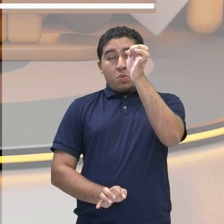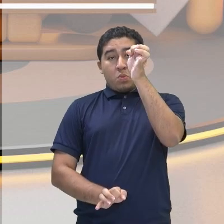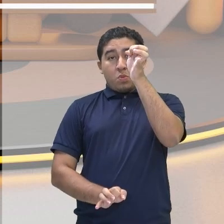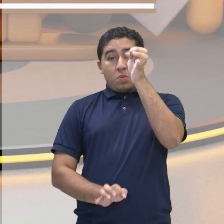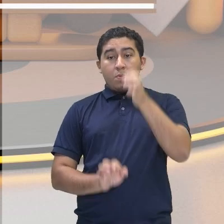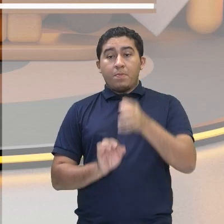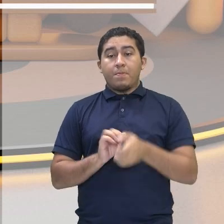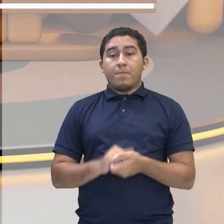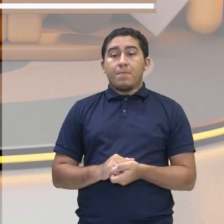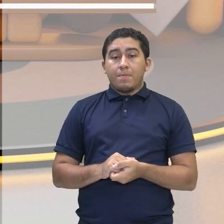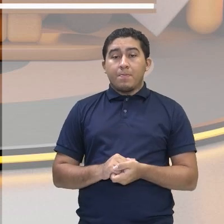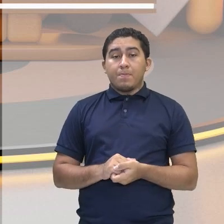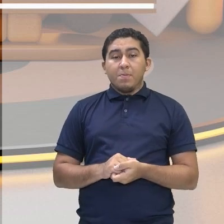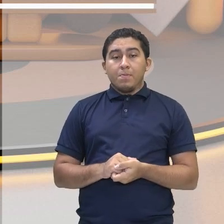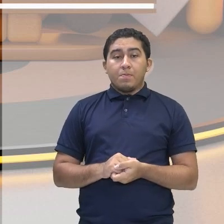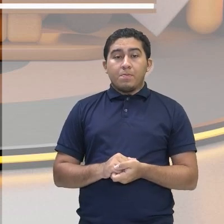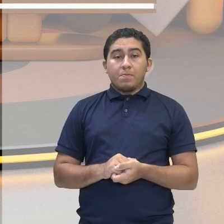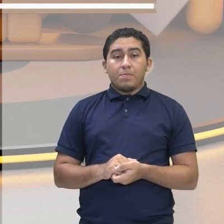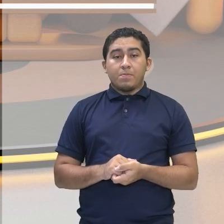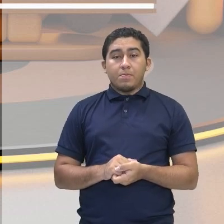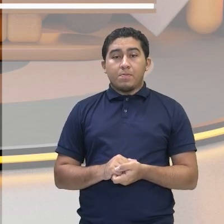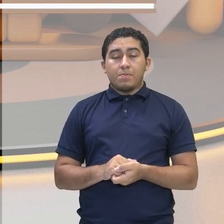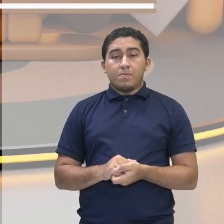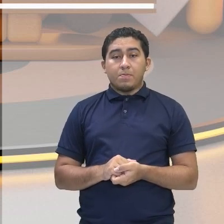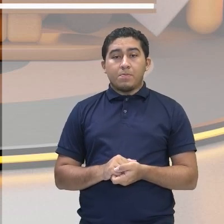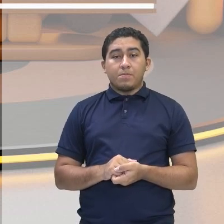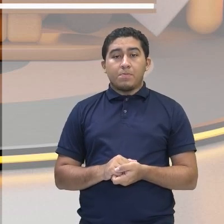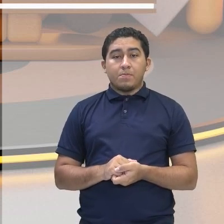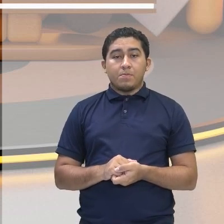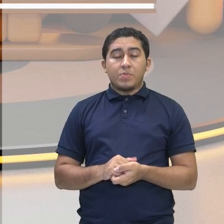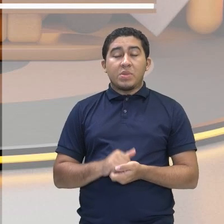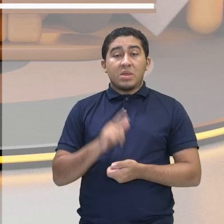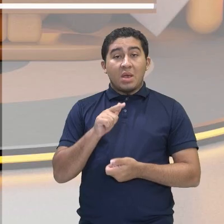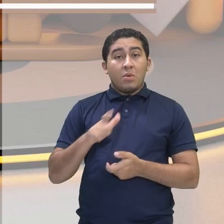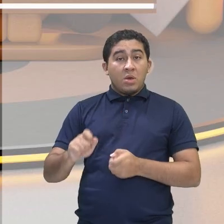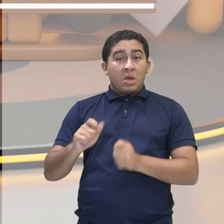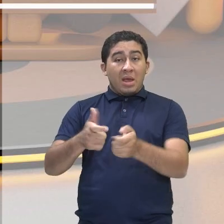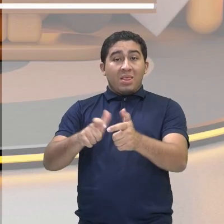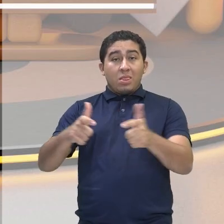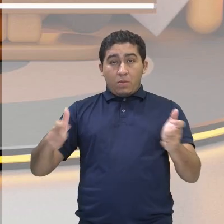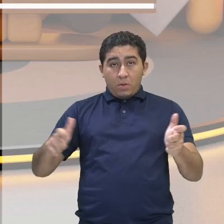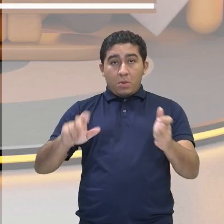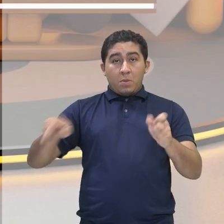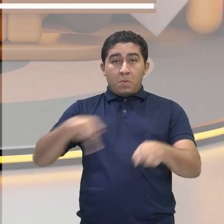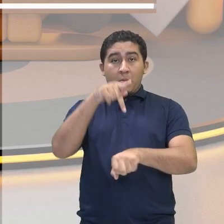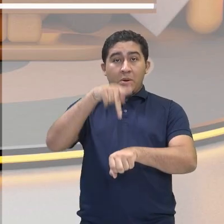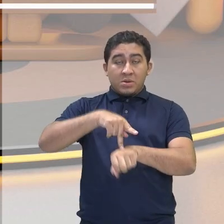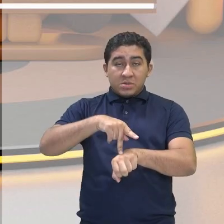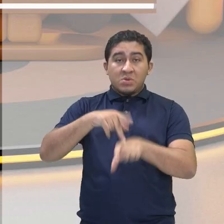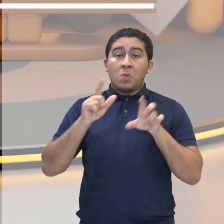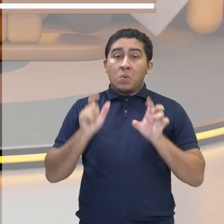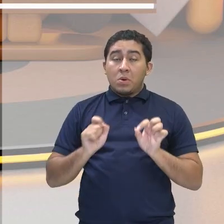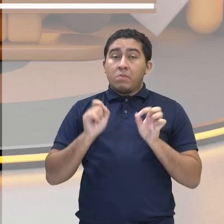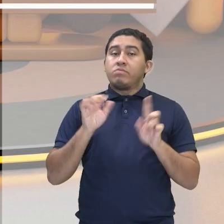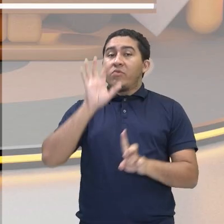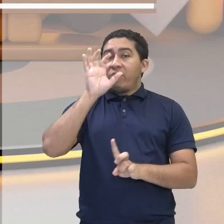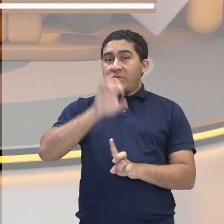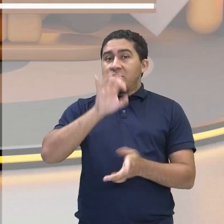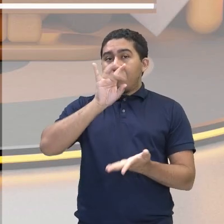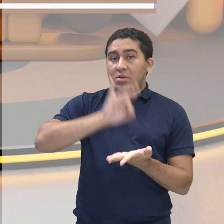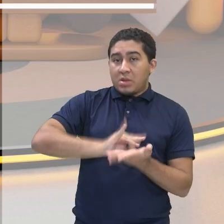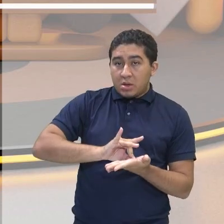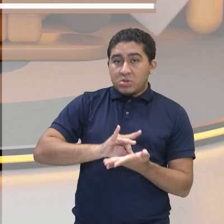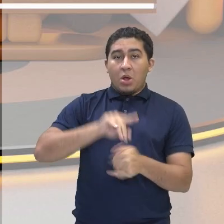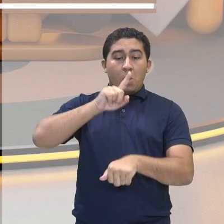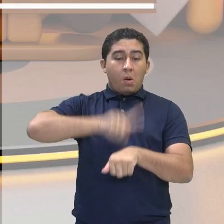sul do Brasil, e também de leste para oeste, com essas dimensões continentais, o que vão influenciar aí